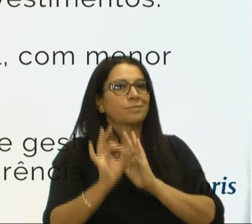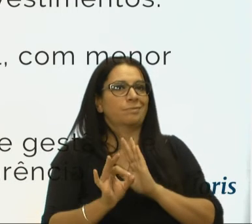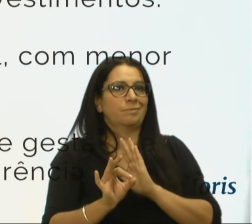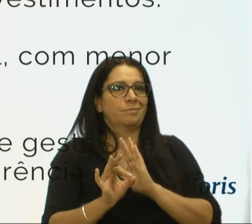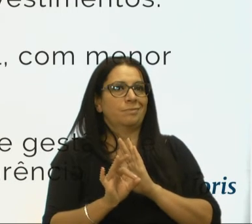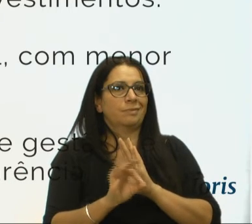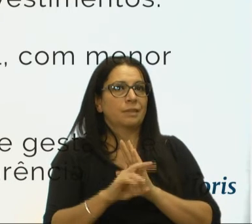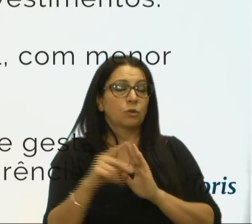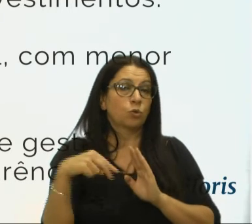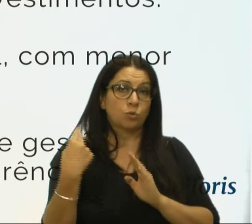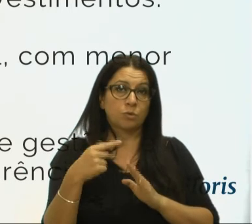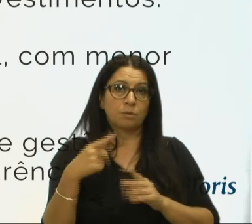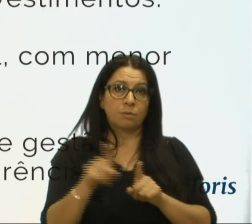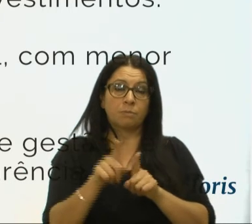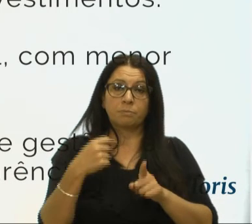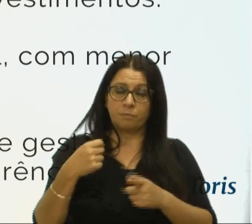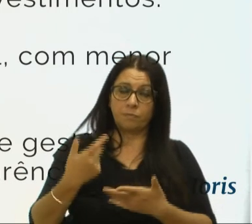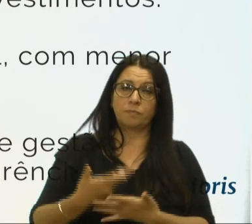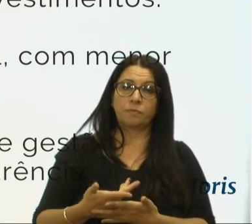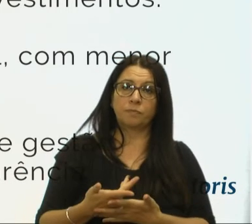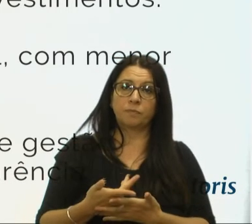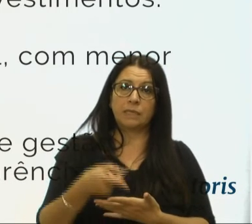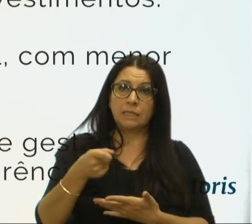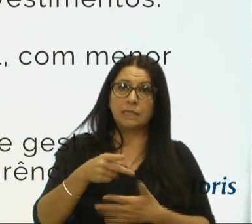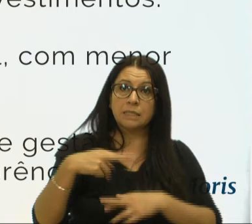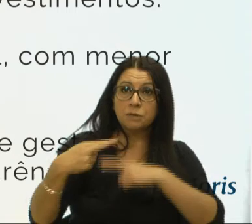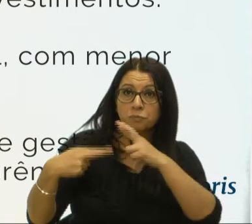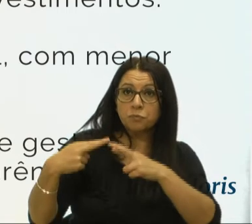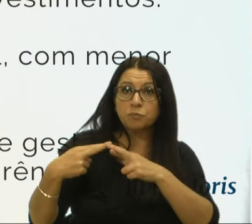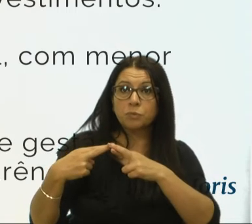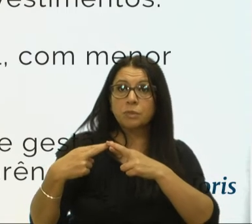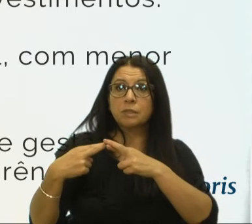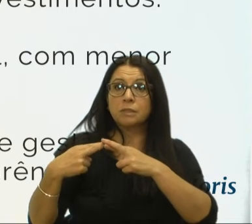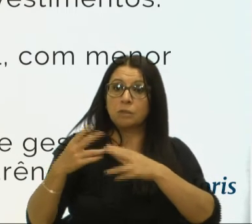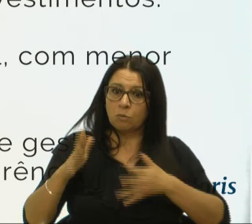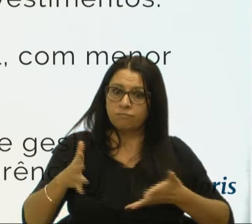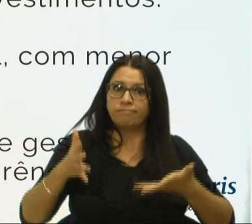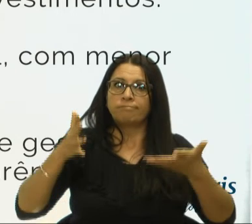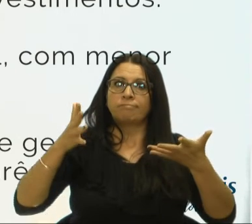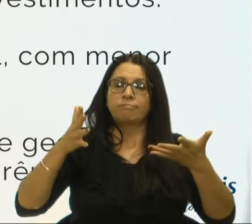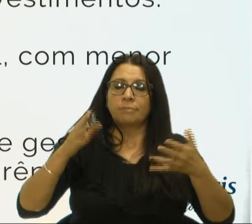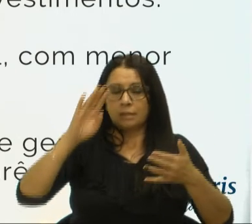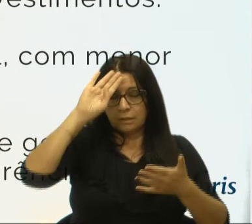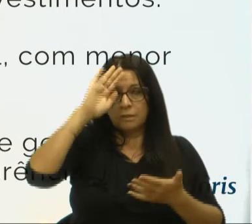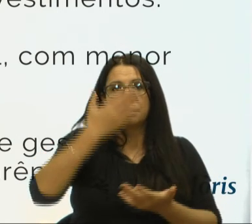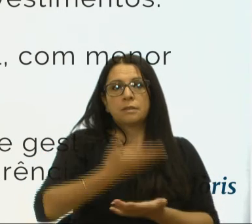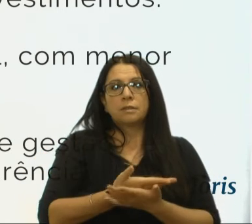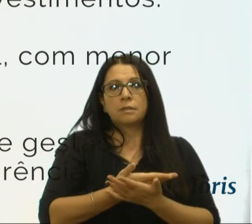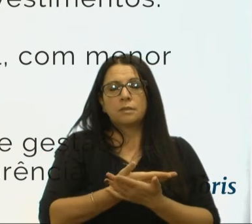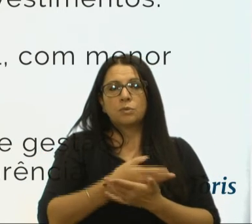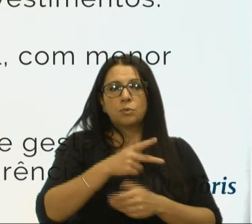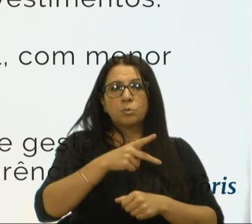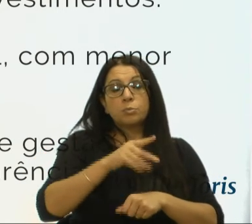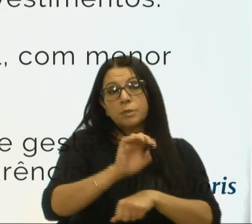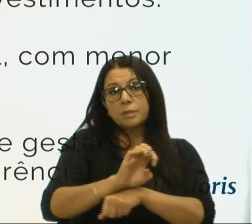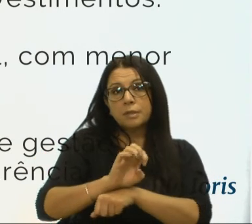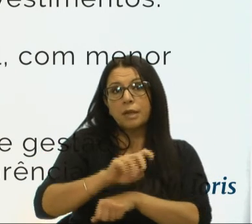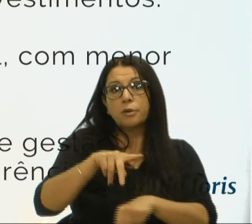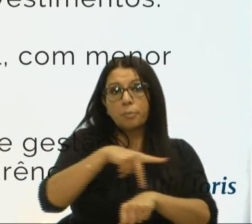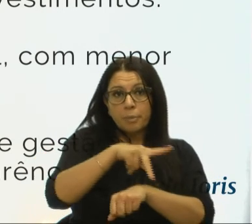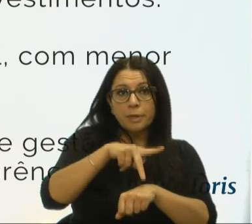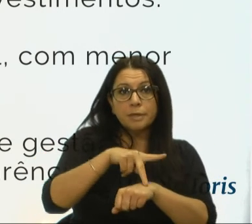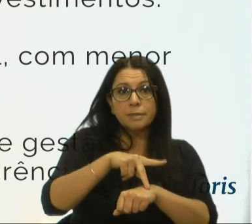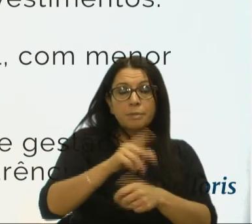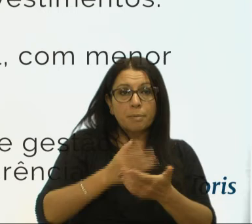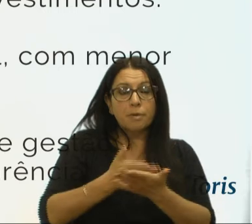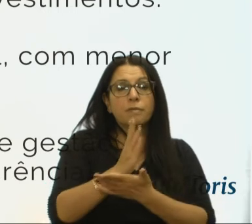Nós precisamos também que essas reformas darão fôlego e darão credibilidade para a União, para aprovar o regime